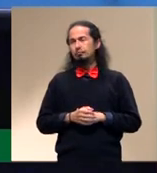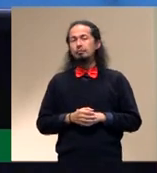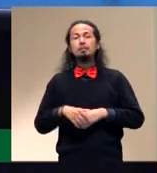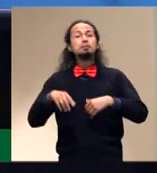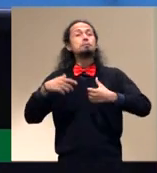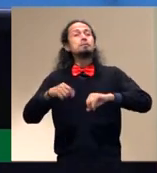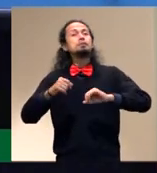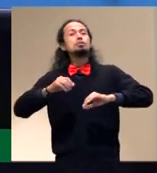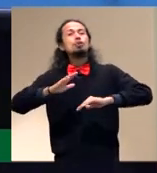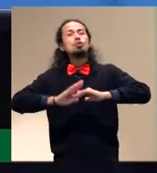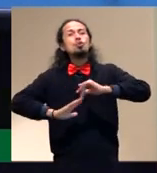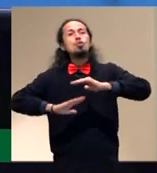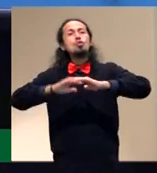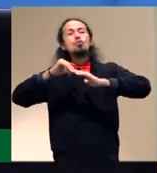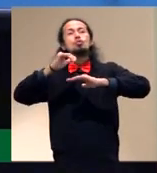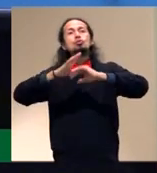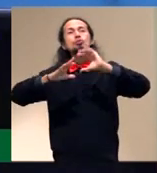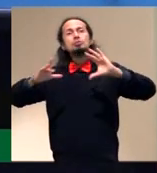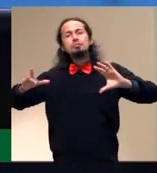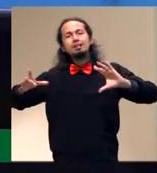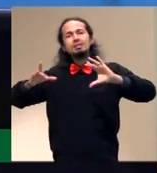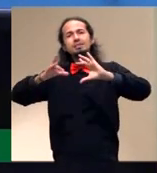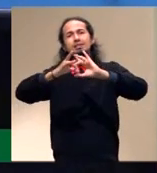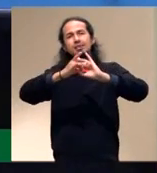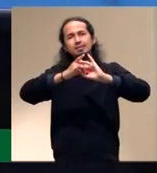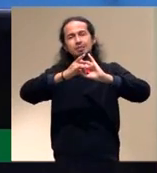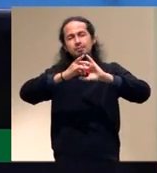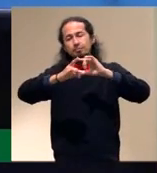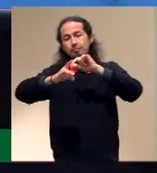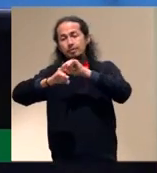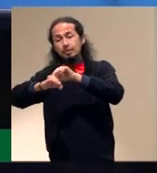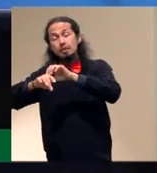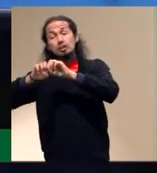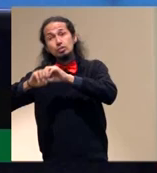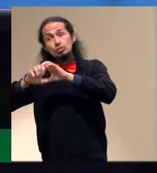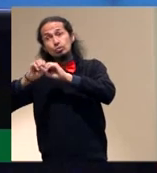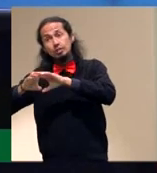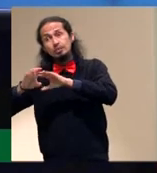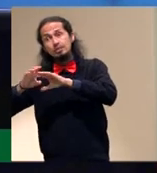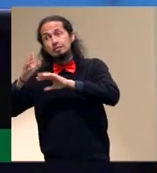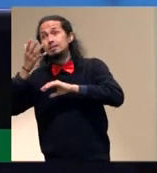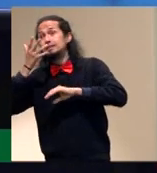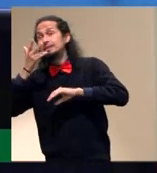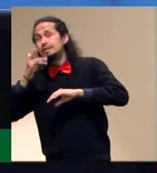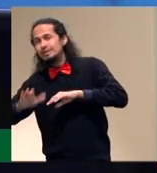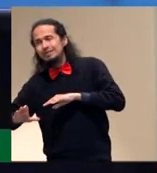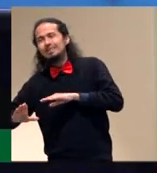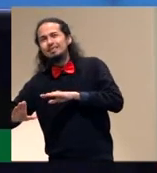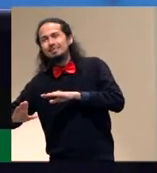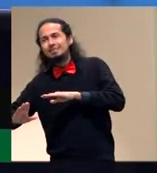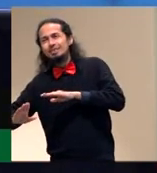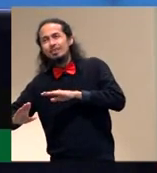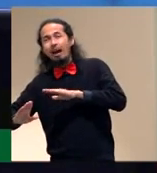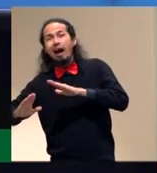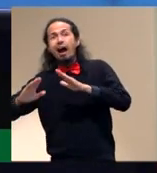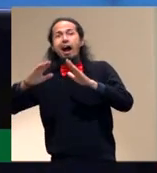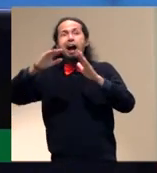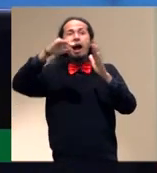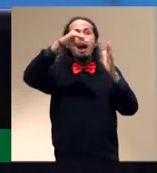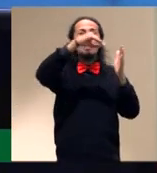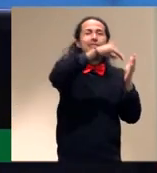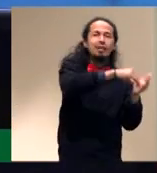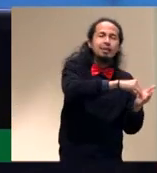ligação da educação infantil até o ensino médio. É uma ligação vertical, né? E